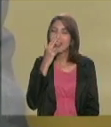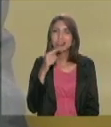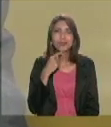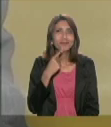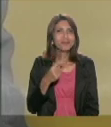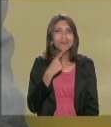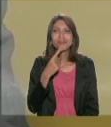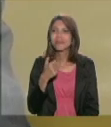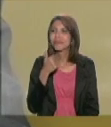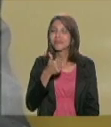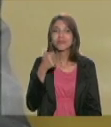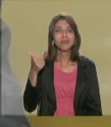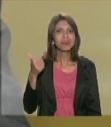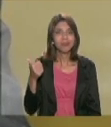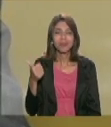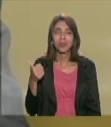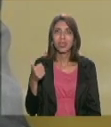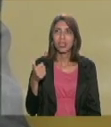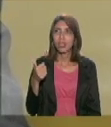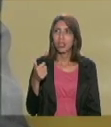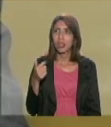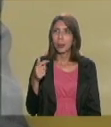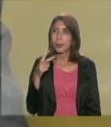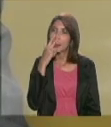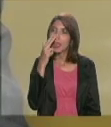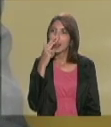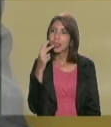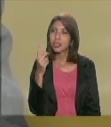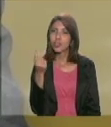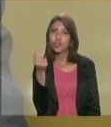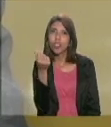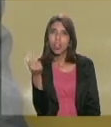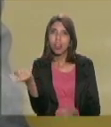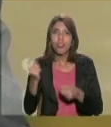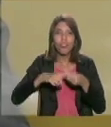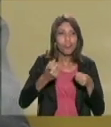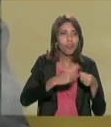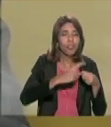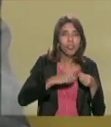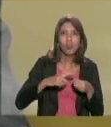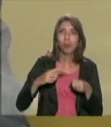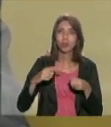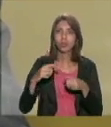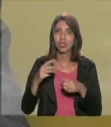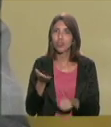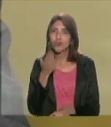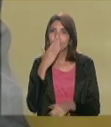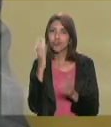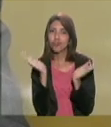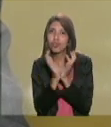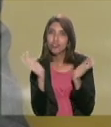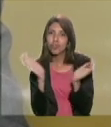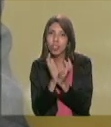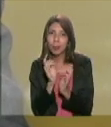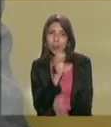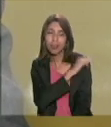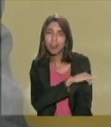deu certo. A concessão está sendo devolvida. Os clubes do Rio